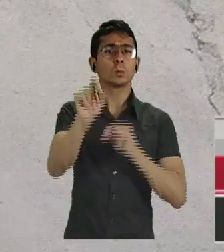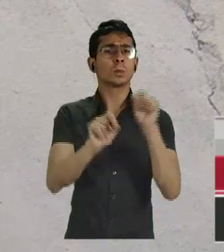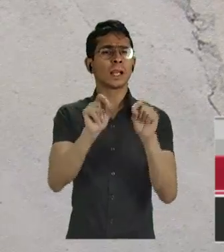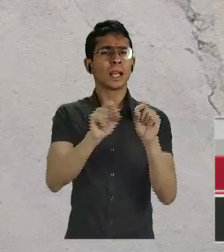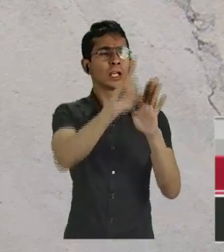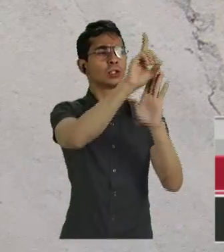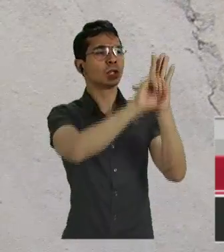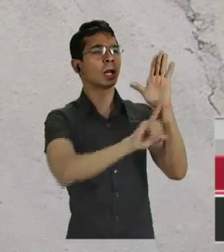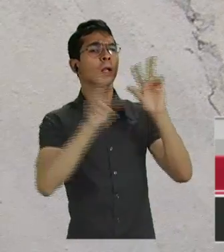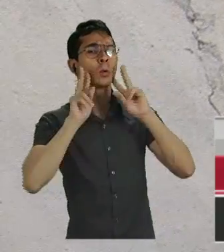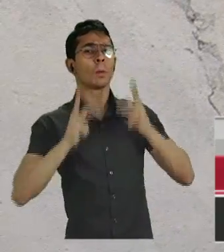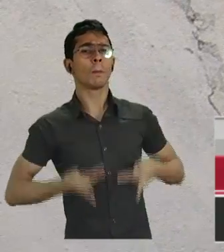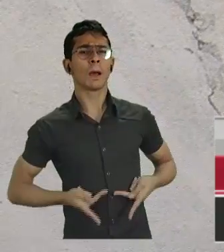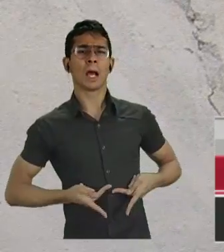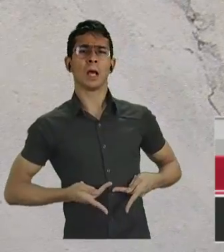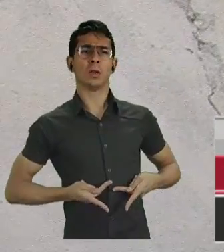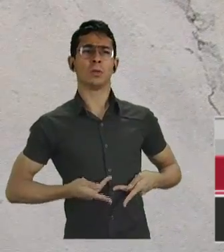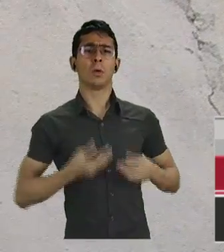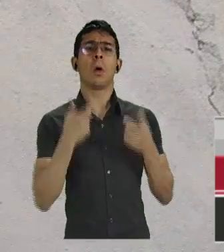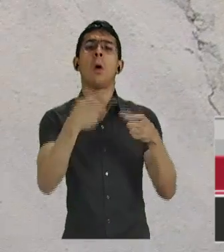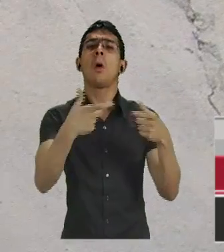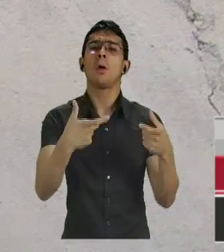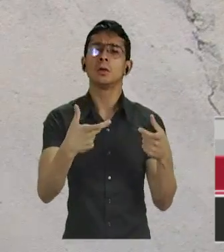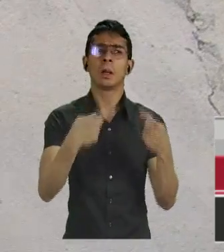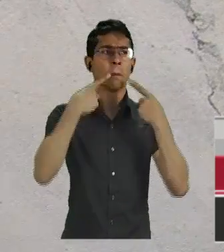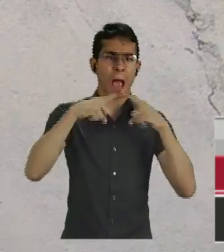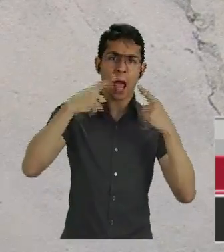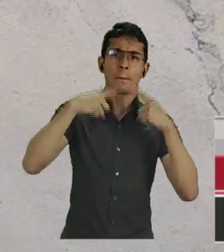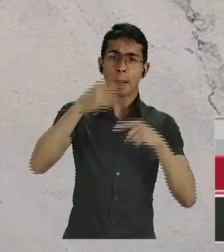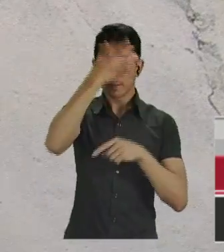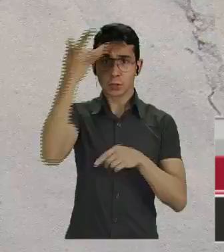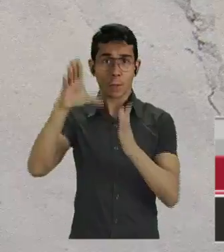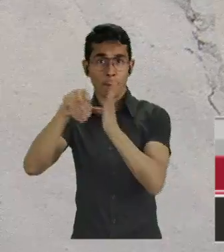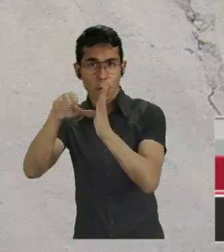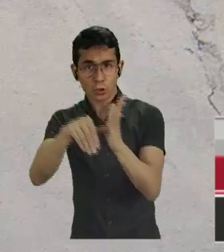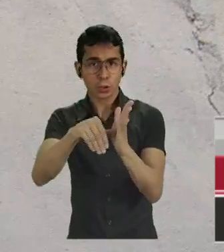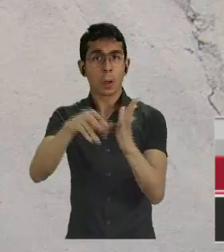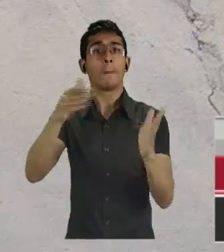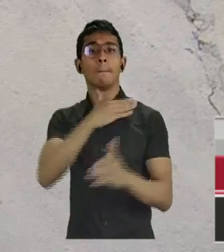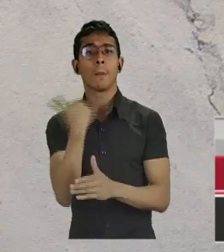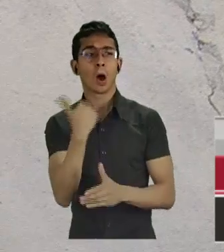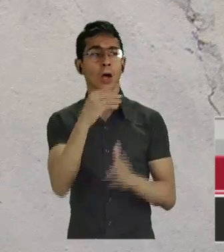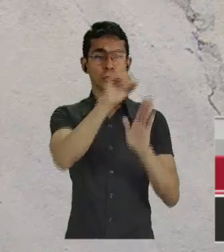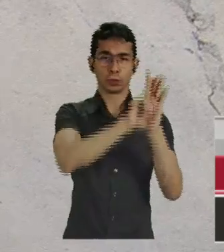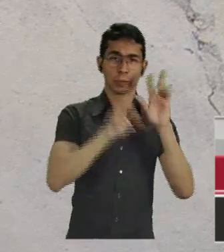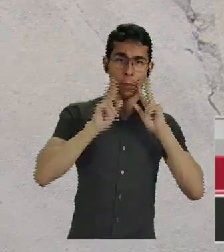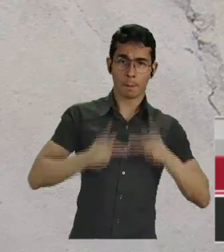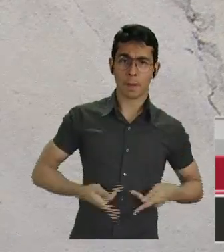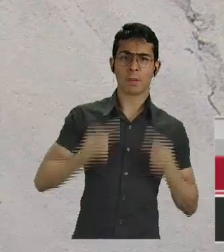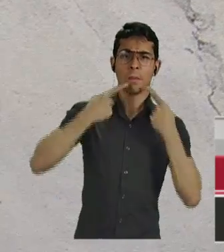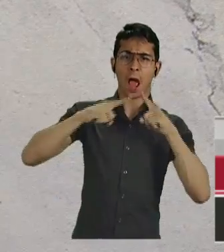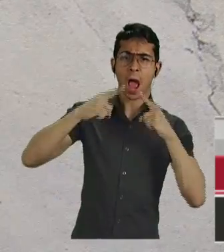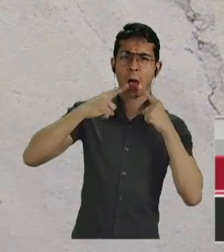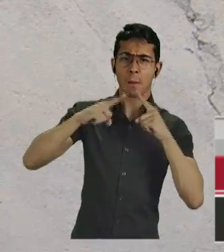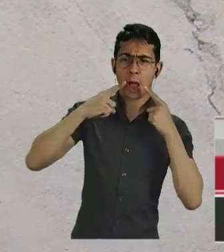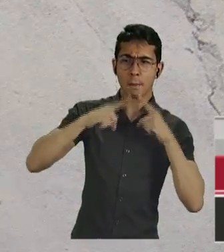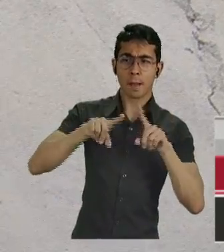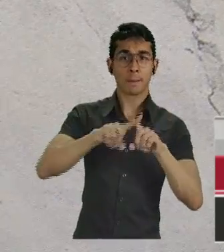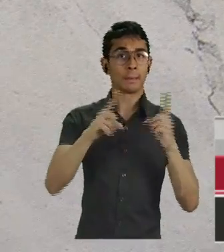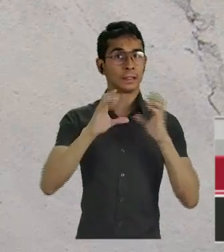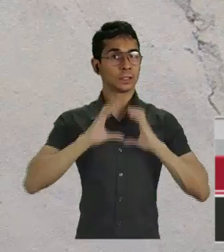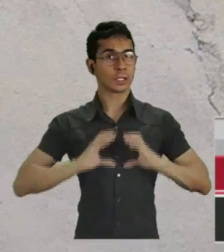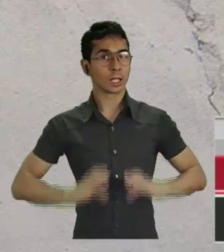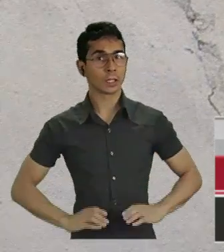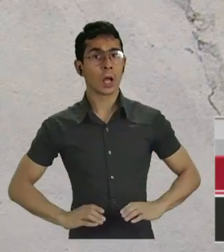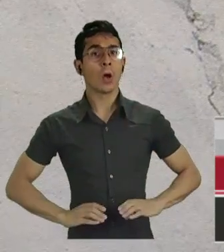humanos que reclamam tanto quando morre um bandido e numa situação destas o cidadão passa por isso aqui nós não vemos manifestações